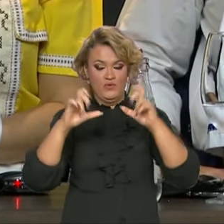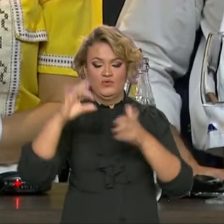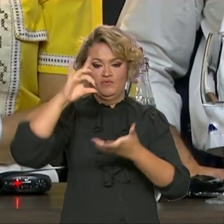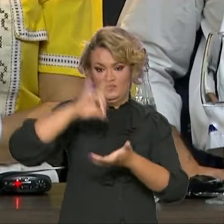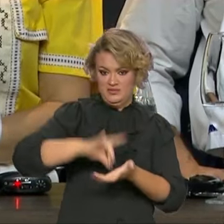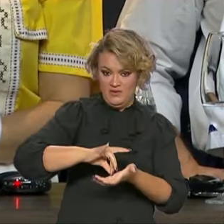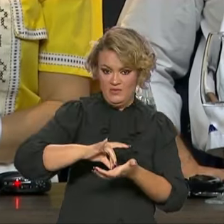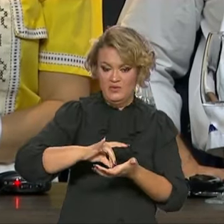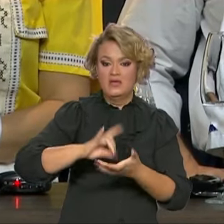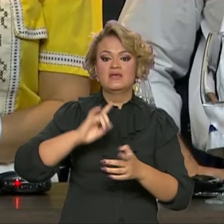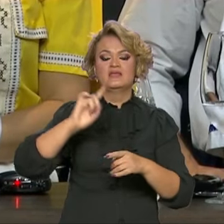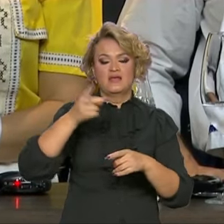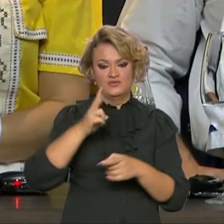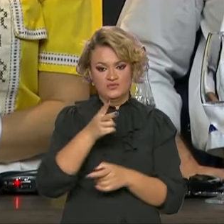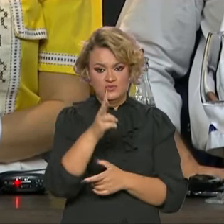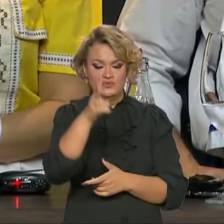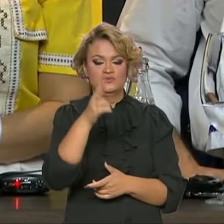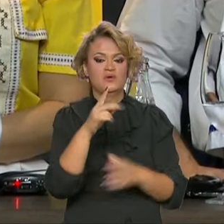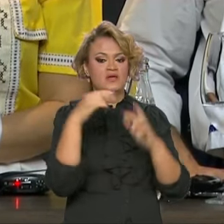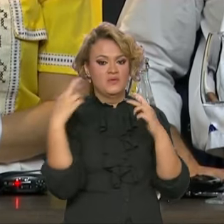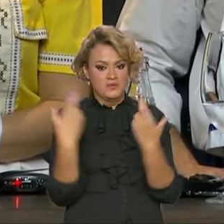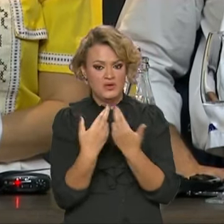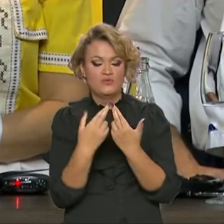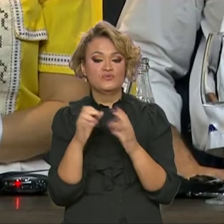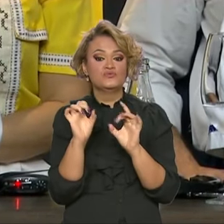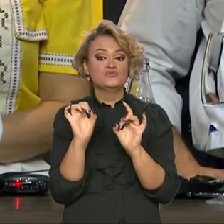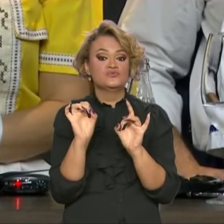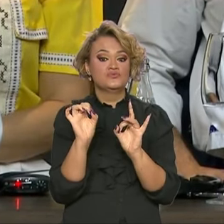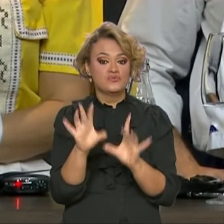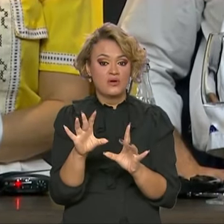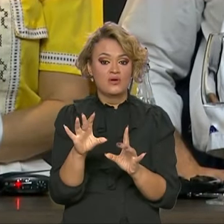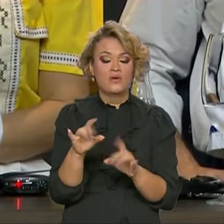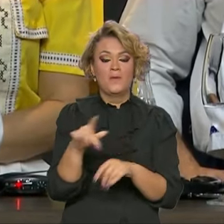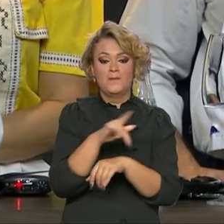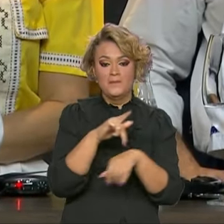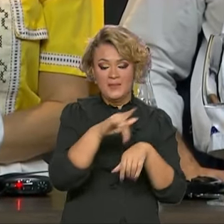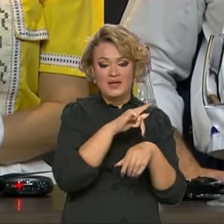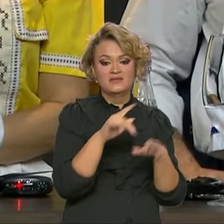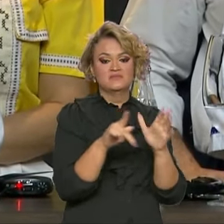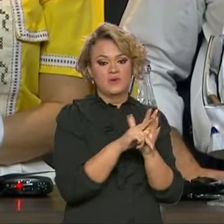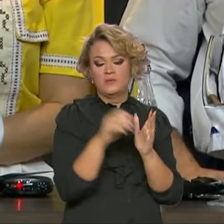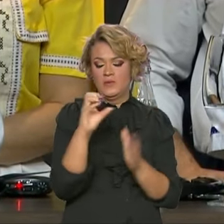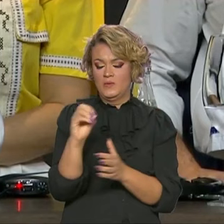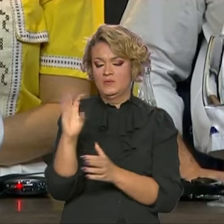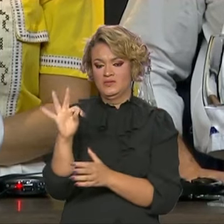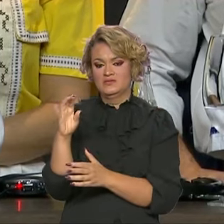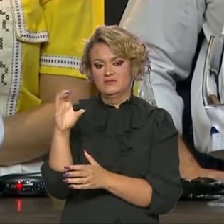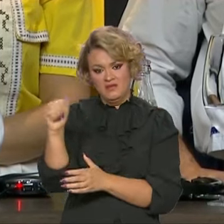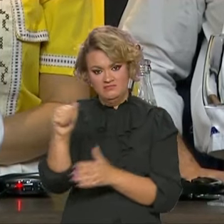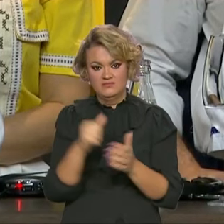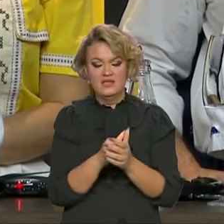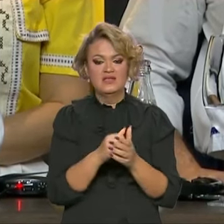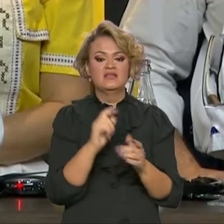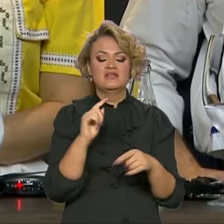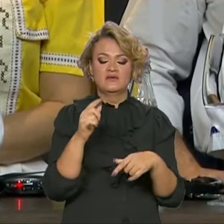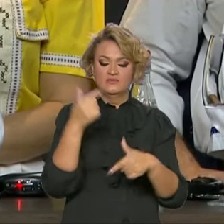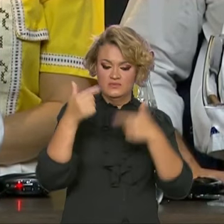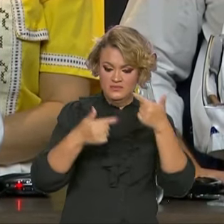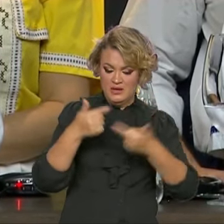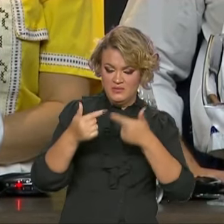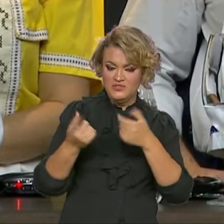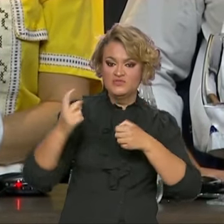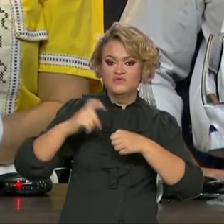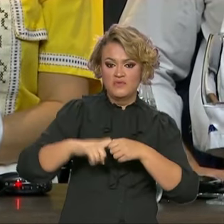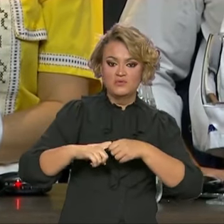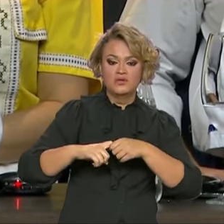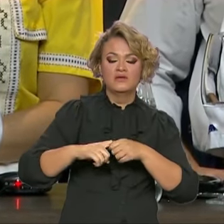oficial e continuaremos a reunião só com a presença dos países membros da UTCA. Retomaremos os trabalhos